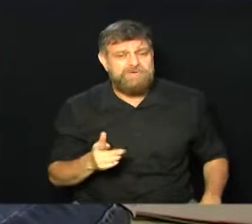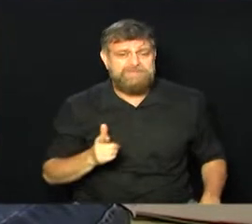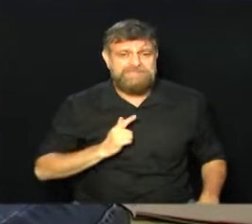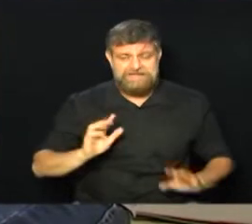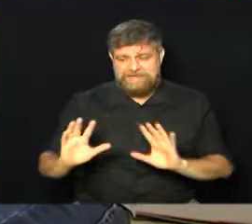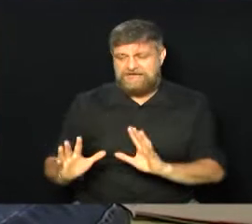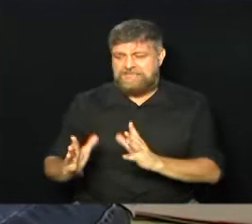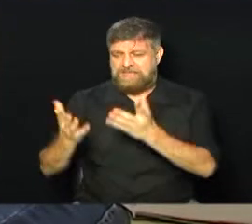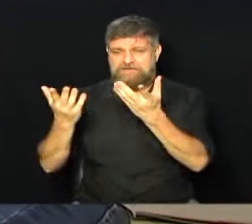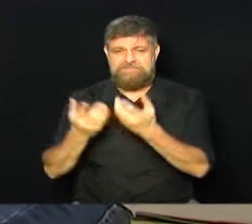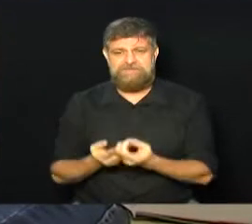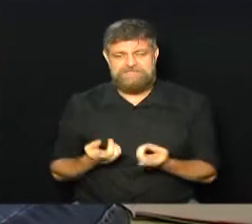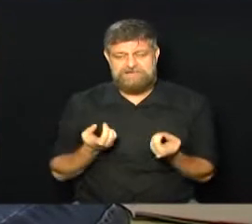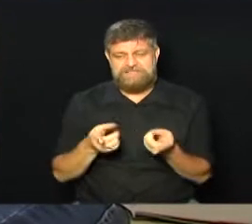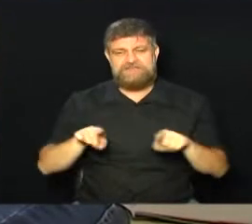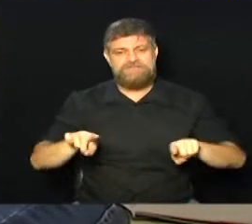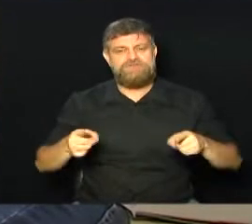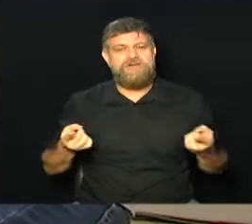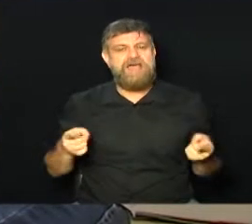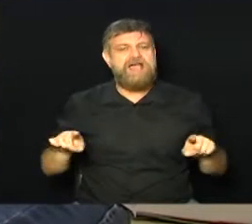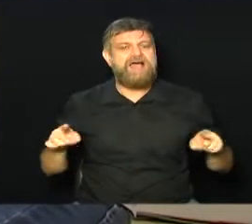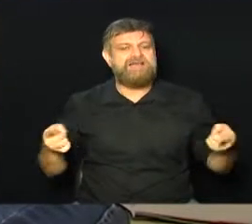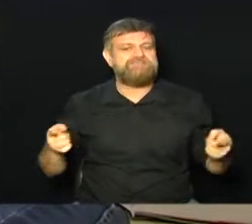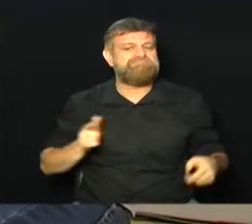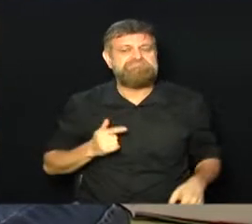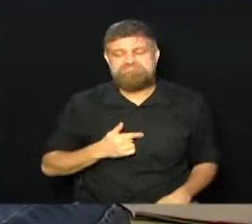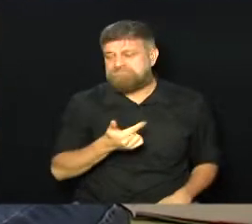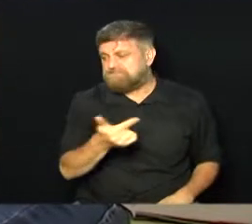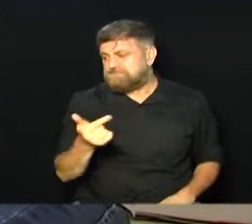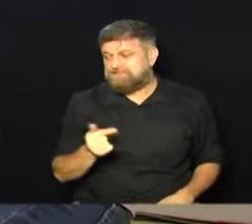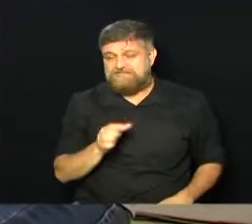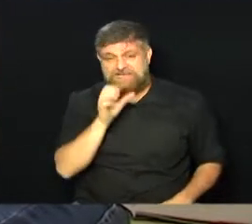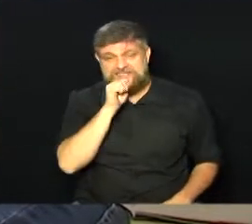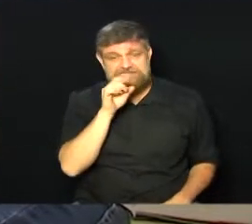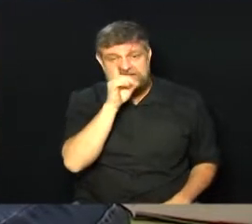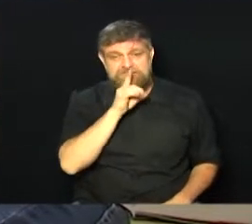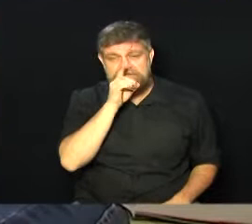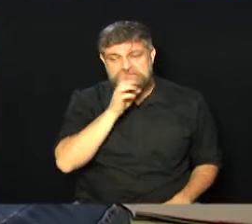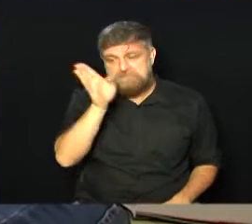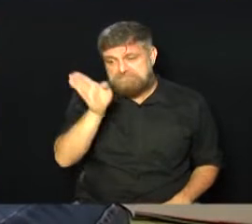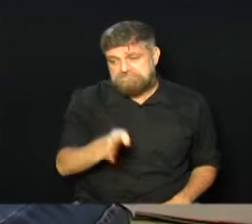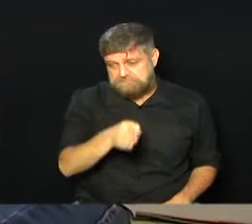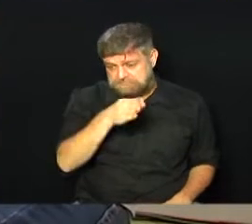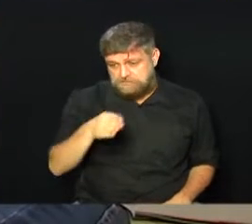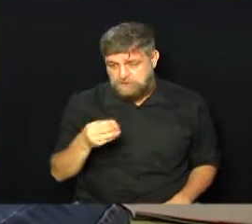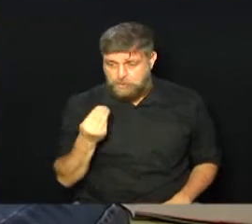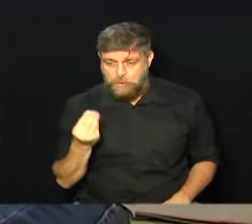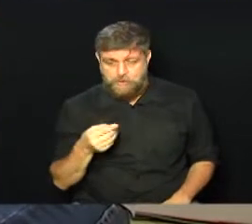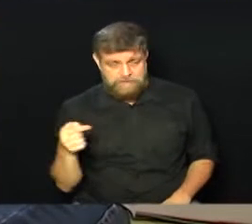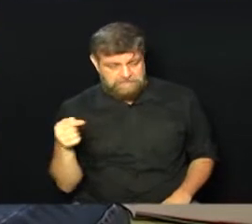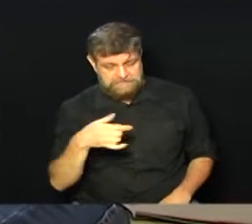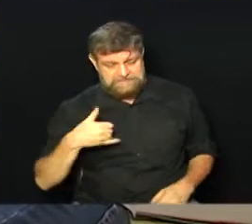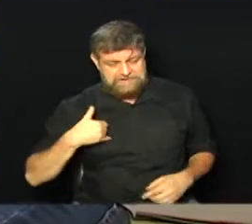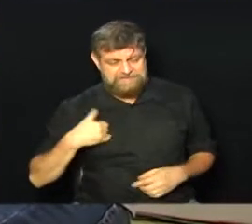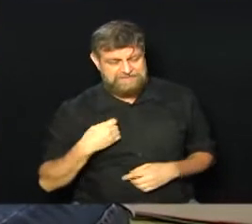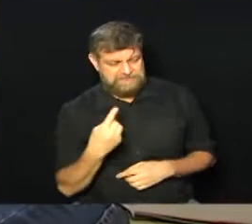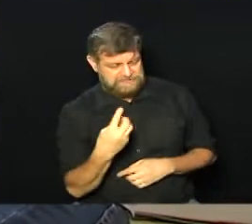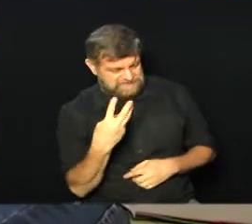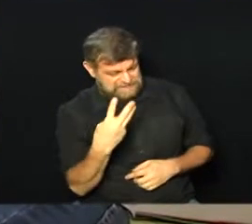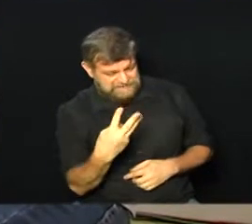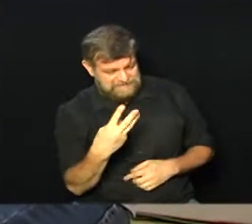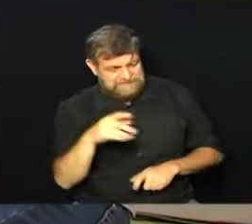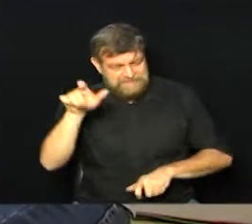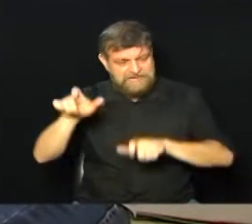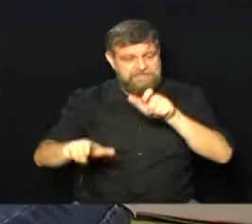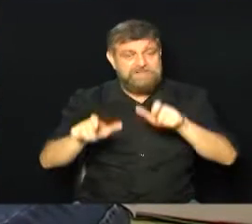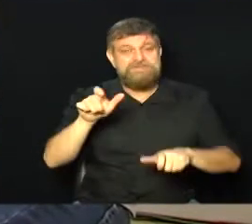tem churrasco, não tem fim de semana? Como é que é esse período nesse começo e é com 12, 13 anos mais ou menos para quem quer ser